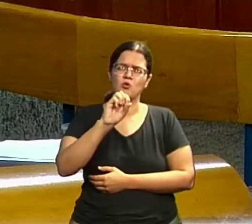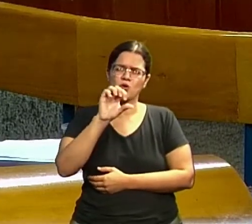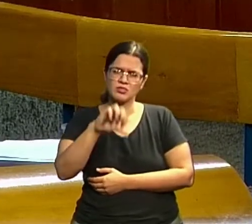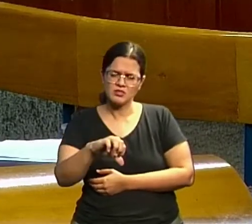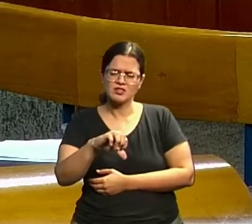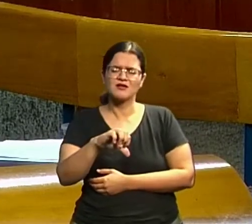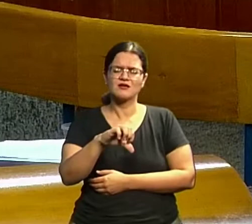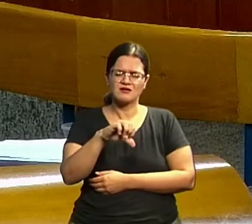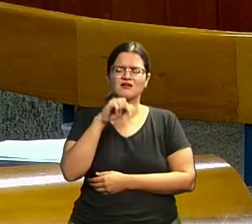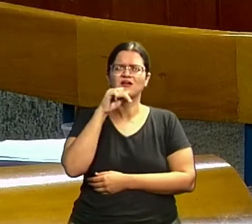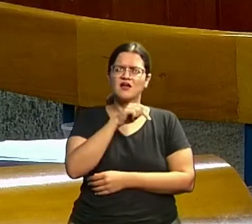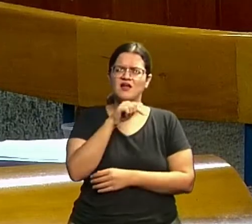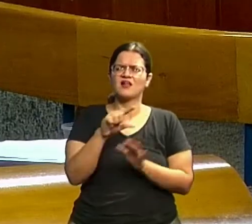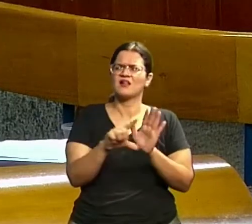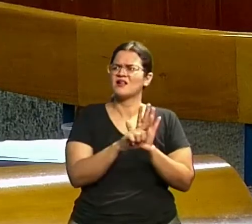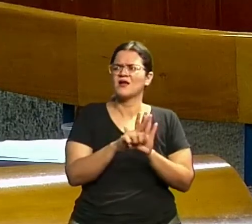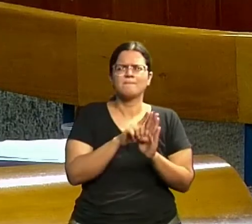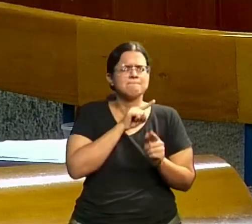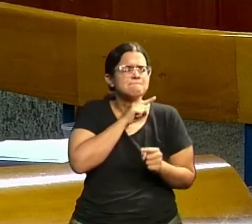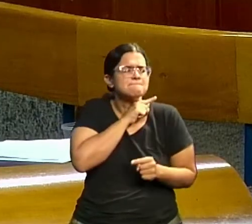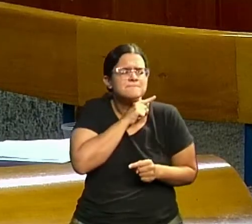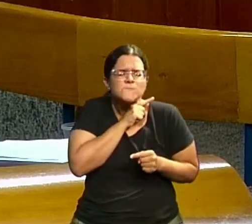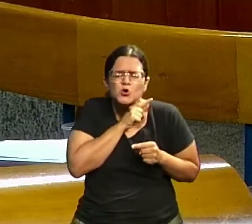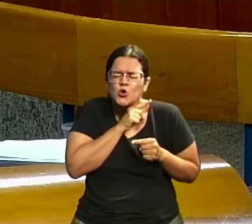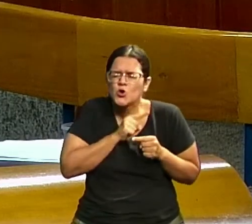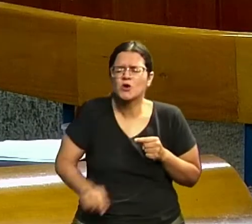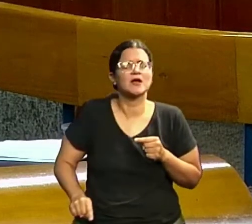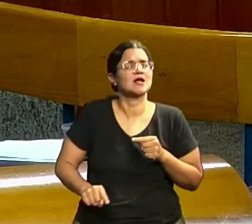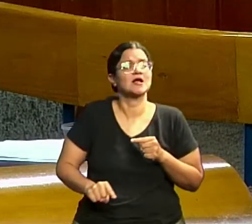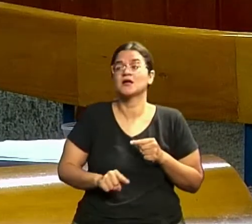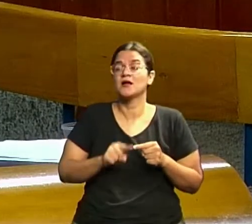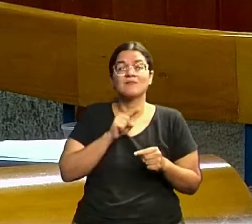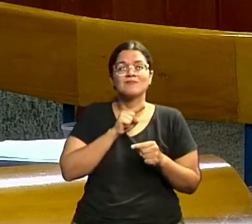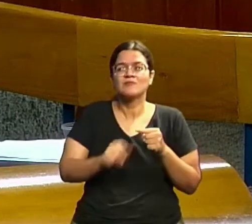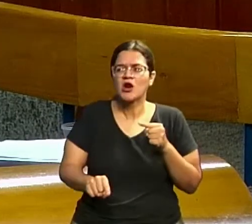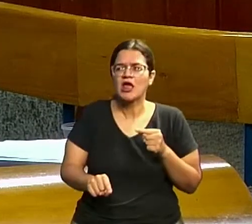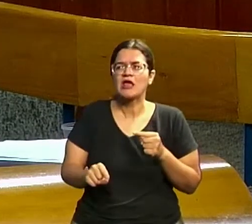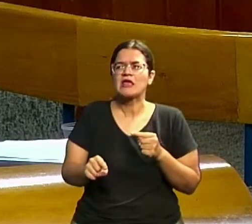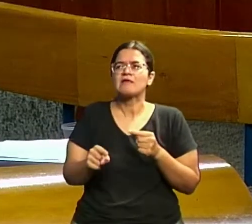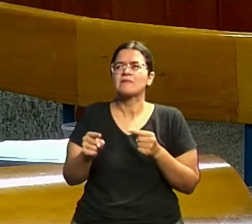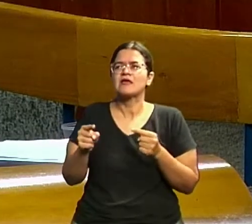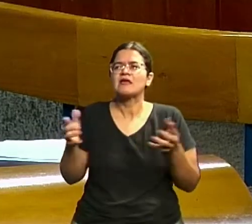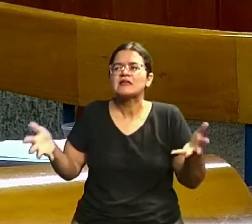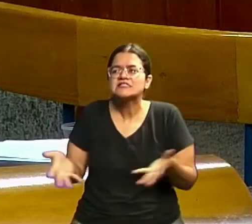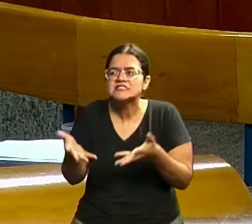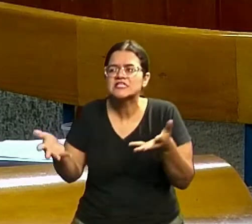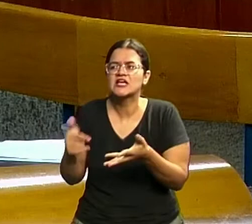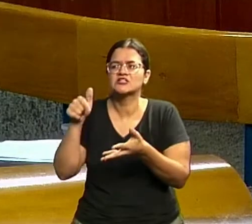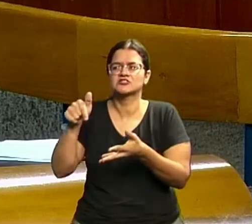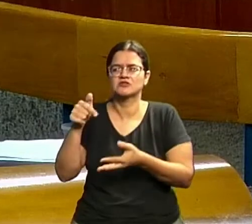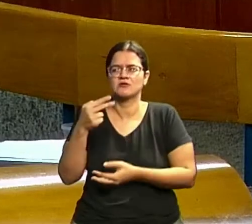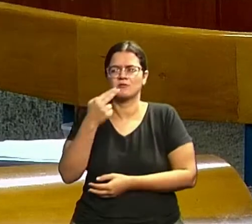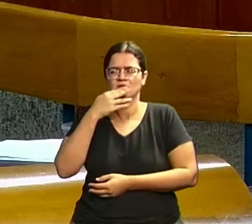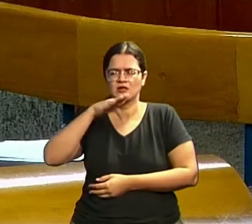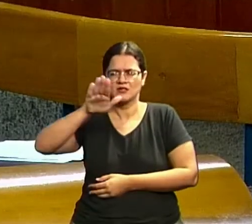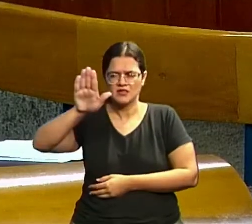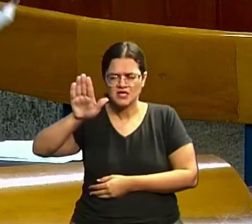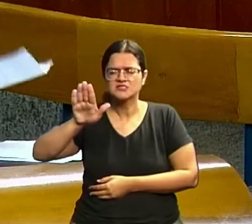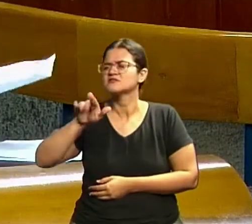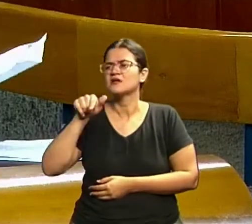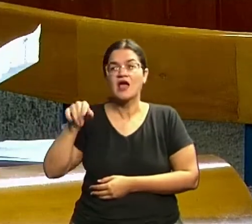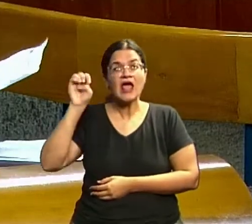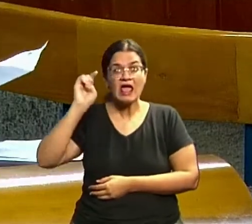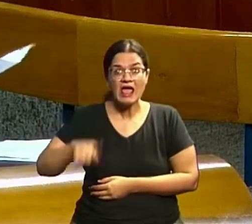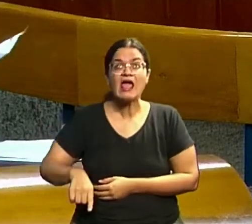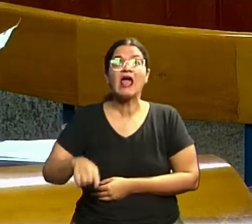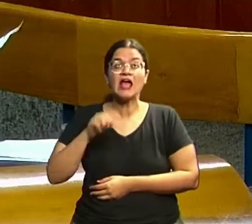1989, em que proíbe claramente a apologia ao nazismo, e que é um crime com uma base